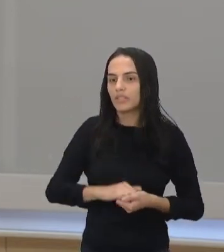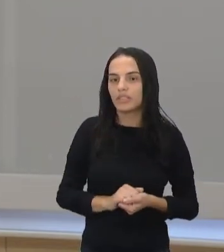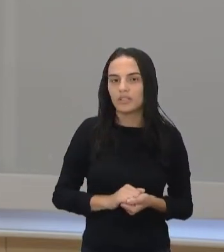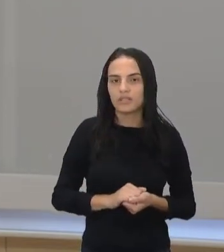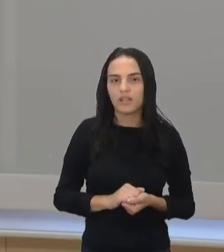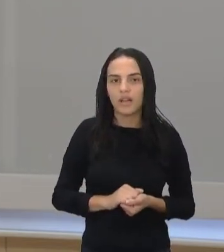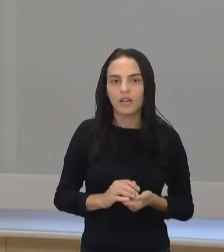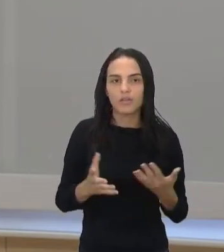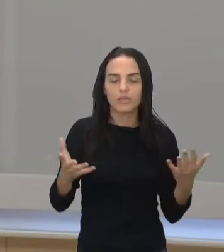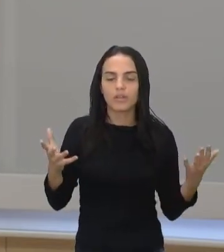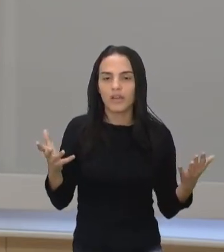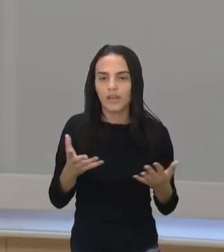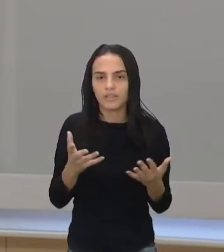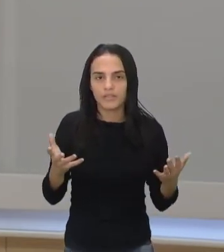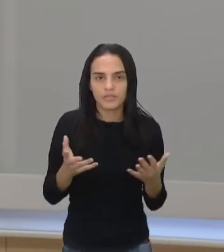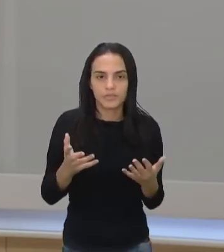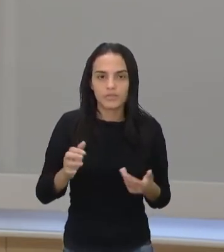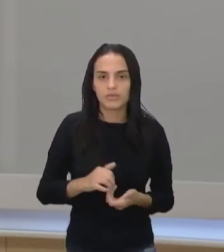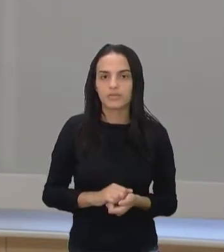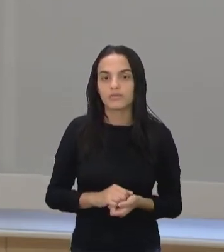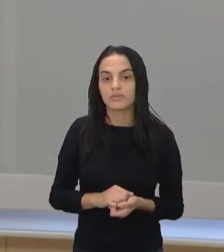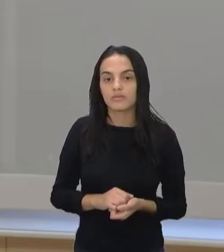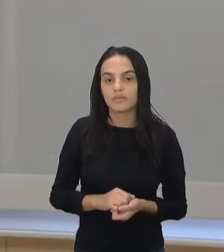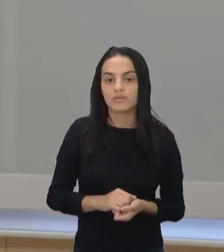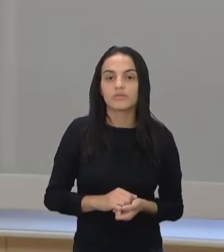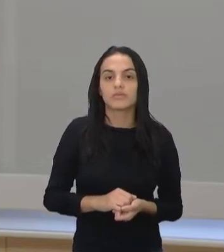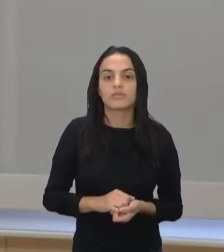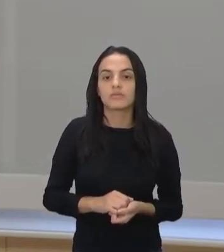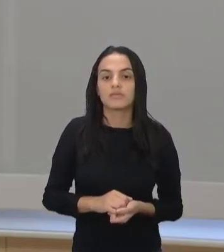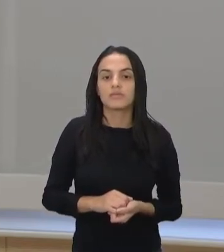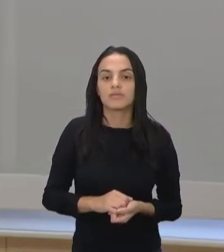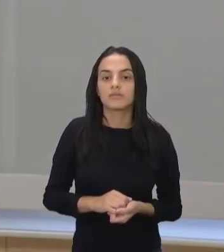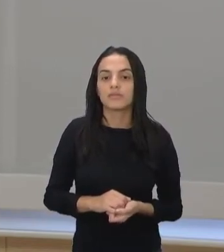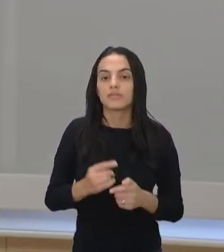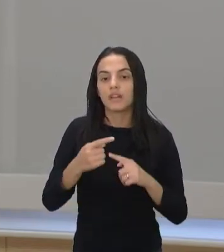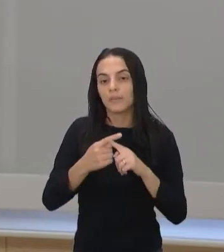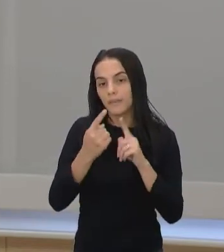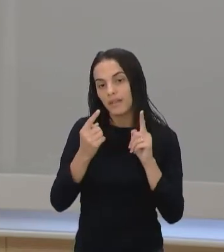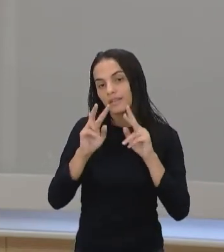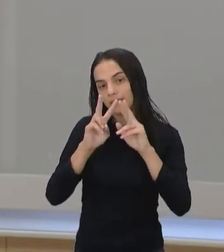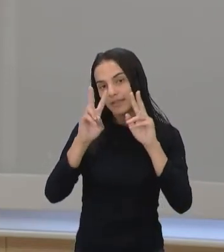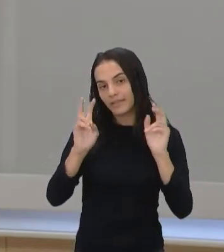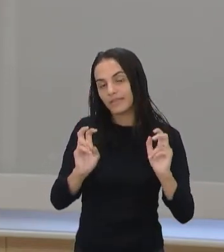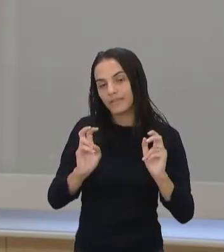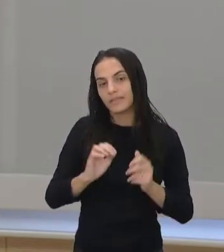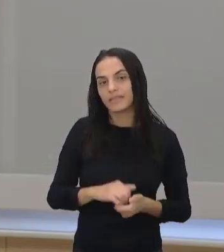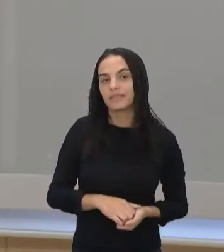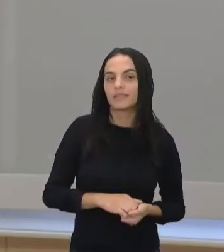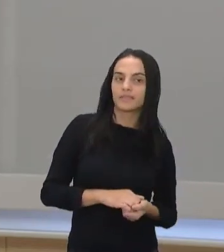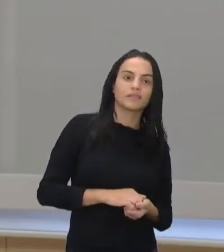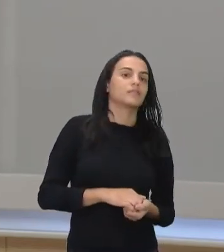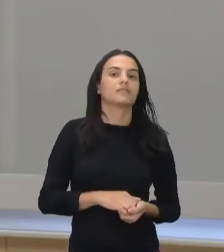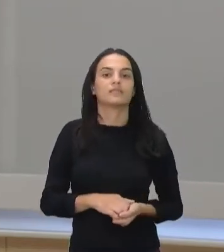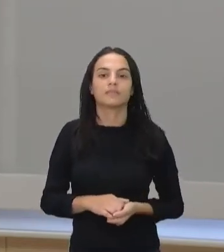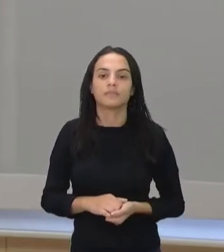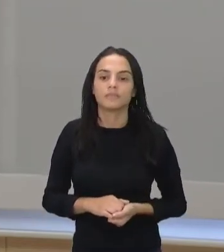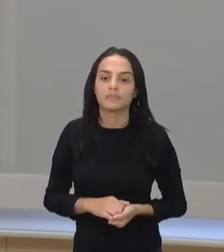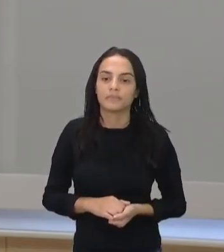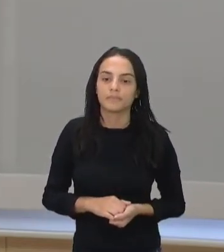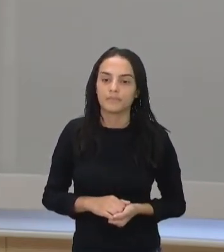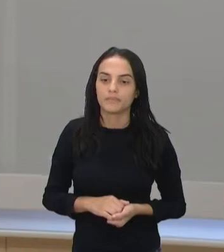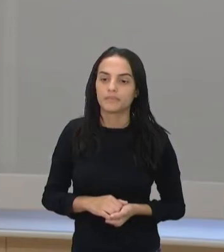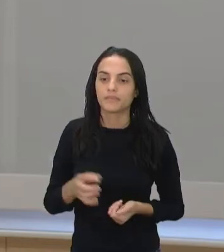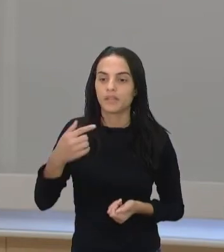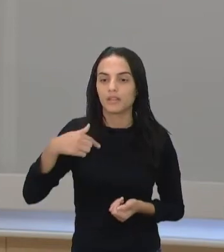essas utilidades, como o senhor mesmo citou. Mas esse tema é um tema que a gente pode estar vendo mais adiante.